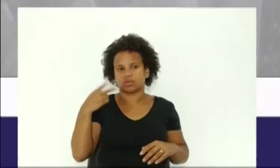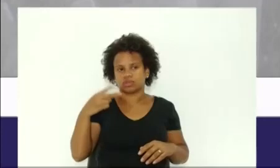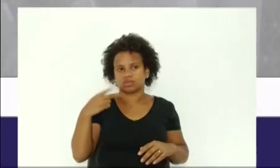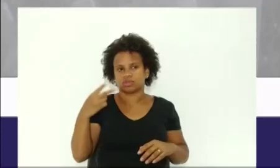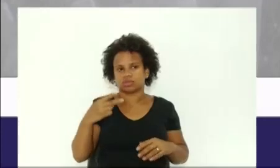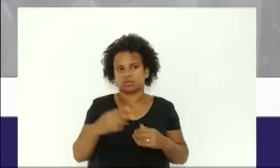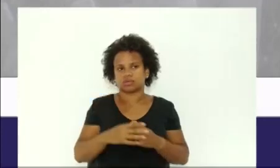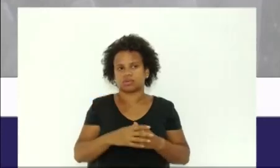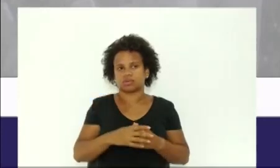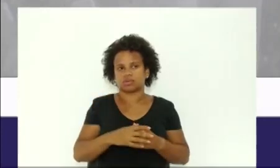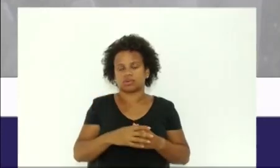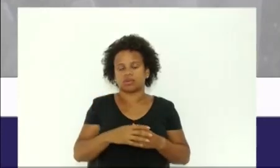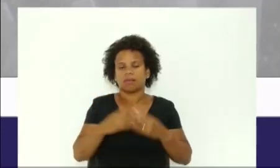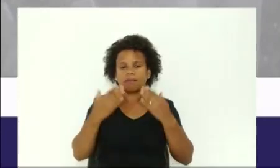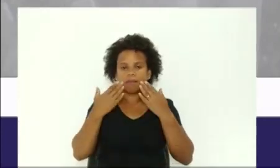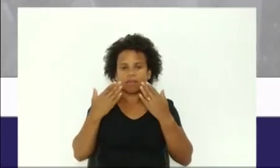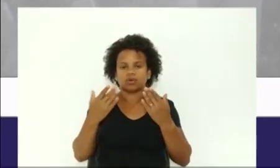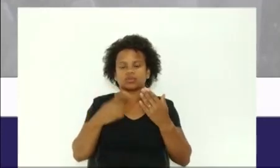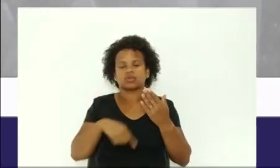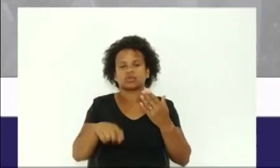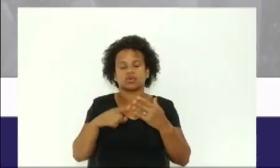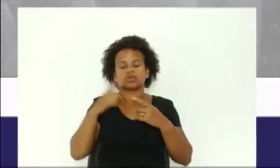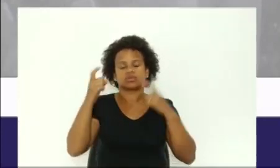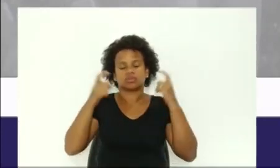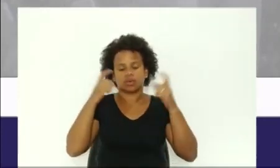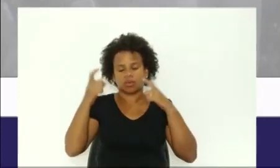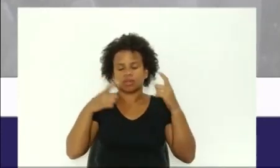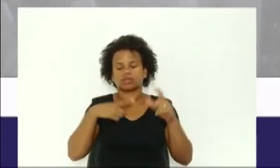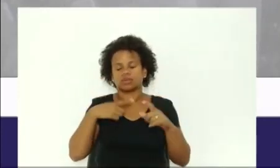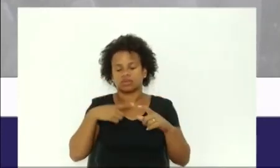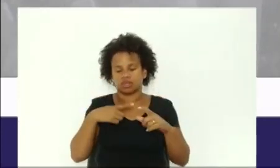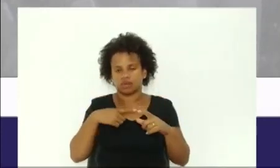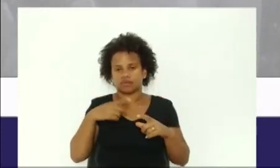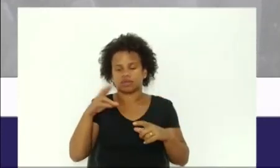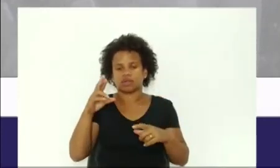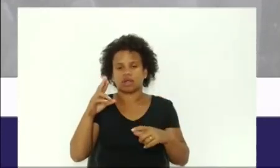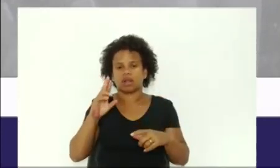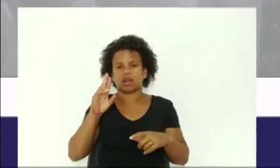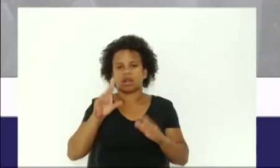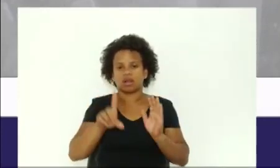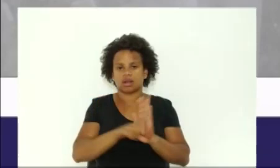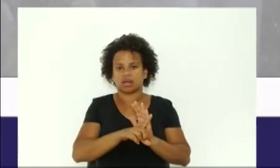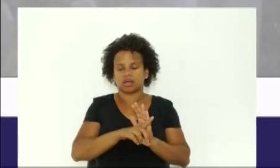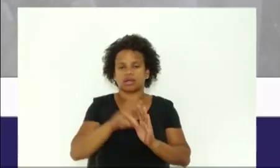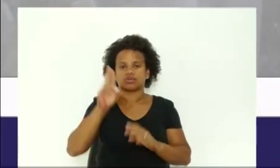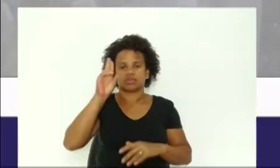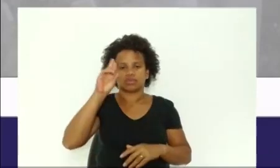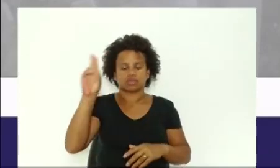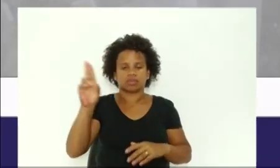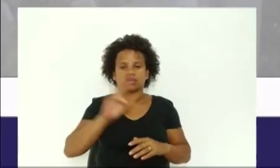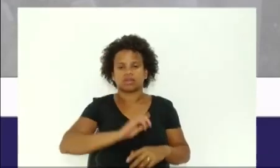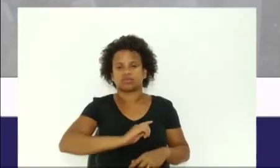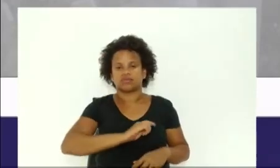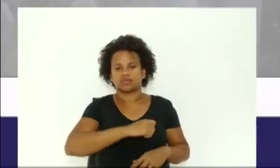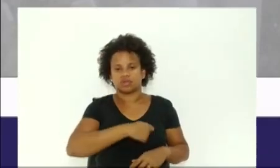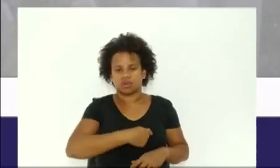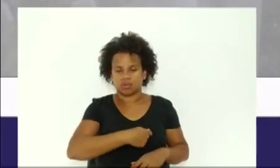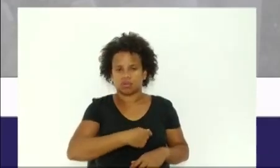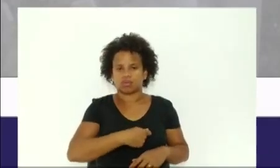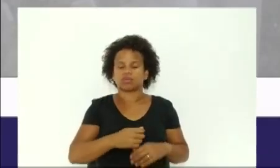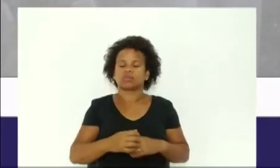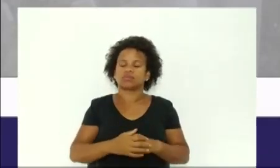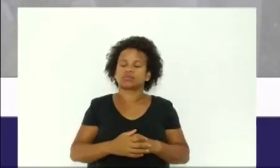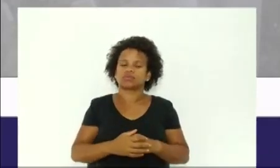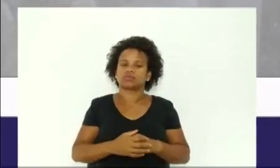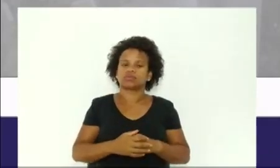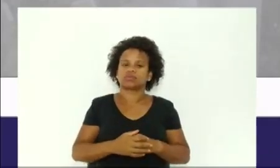fique demonstrado que tivemos essa preocupação com a Lei de Responsabilidade Fiscal, relacionado à questão